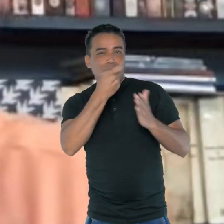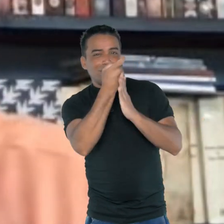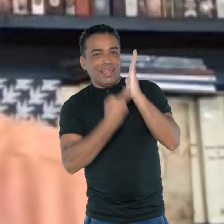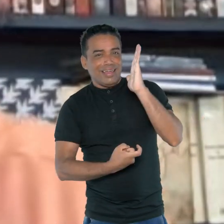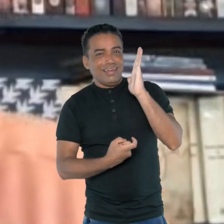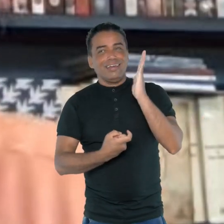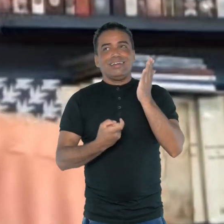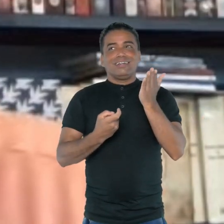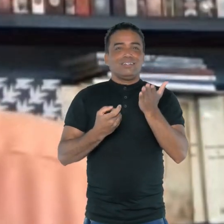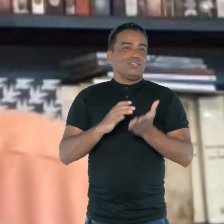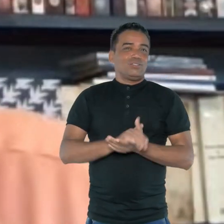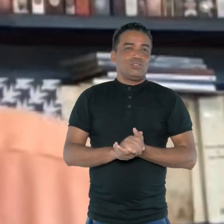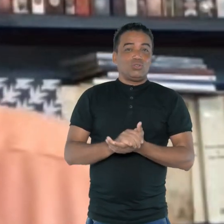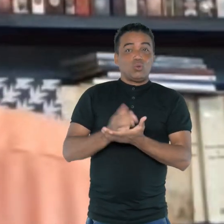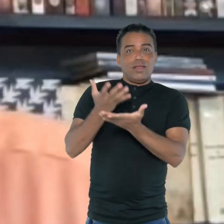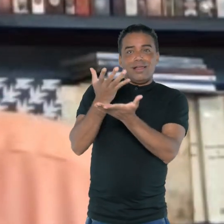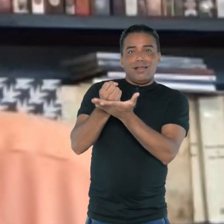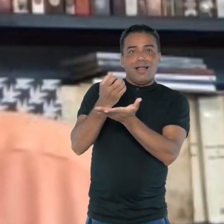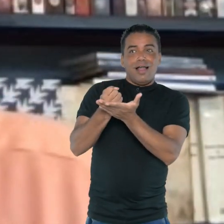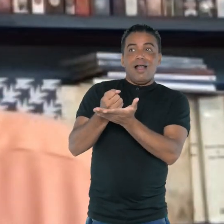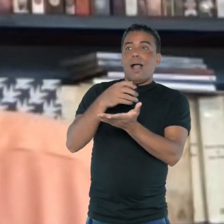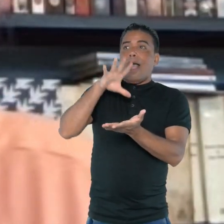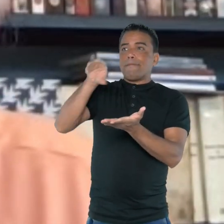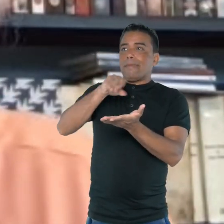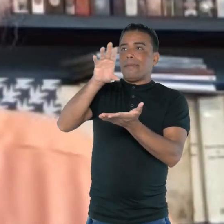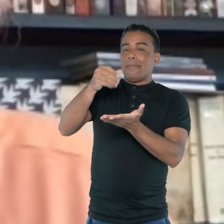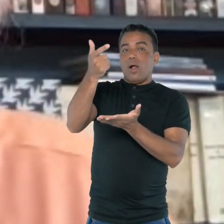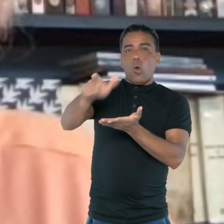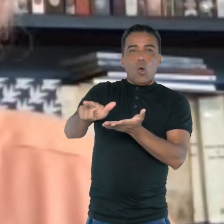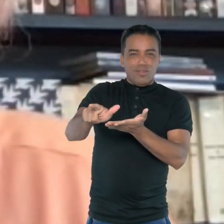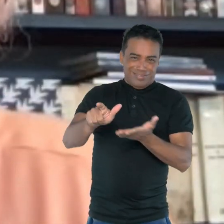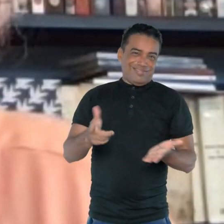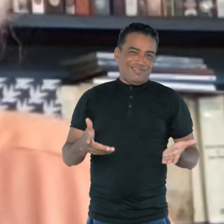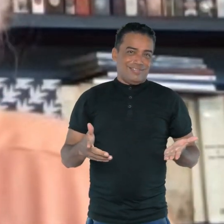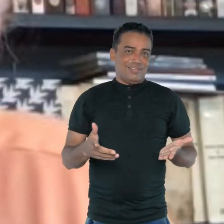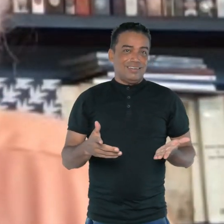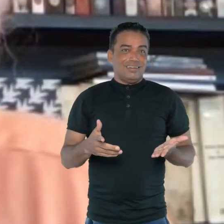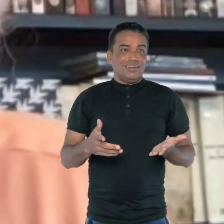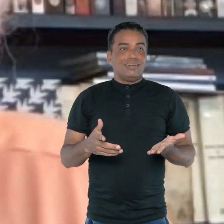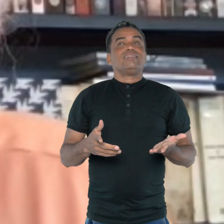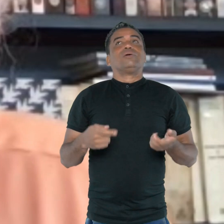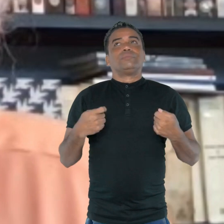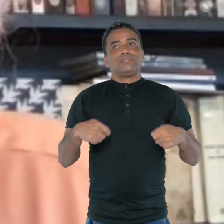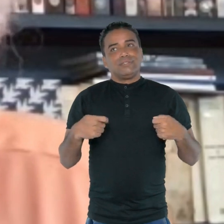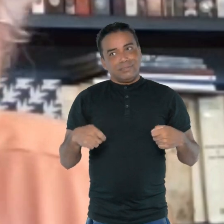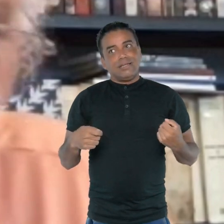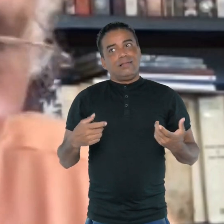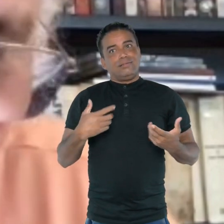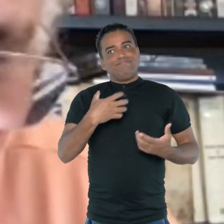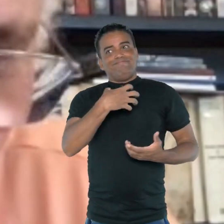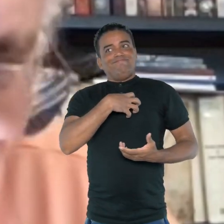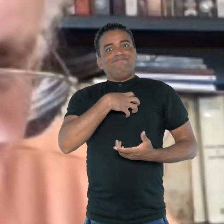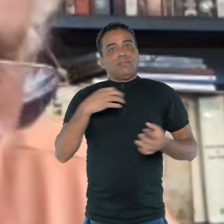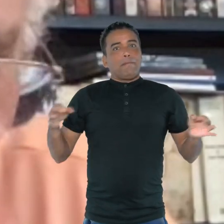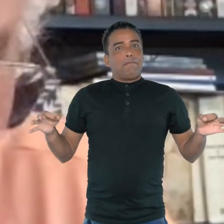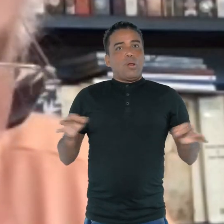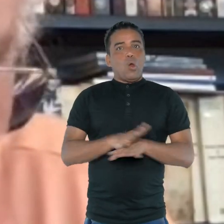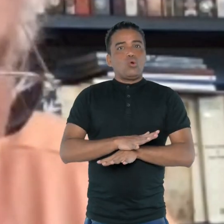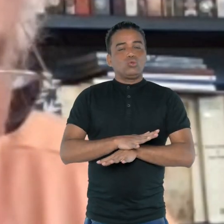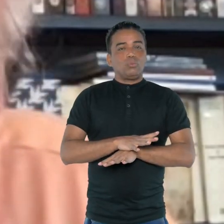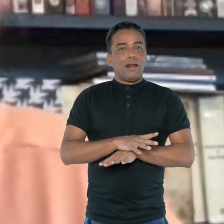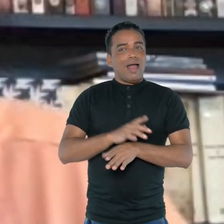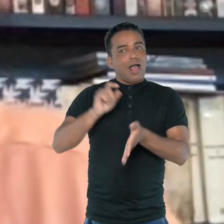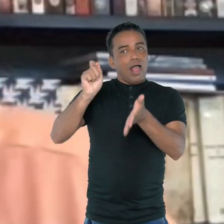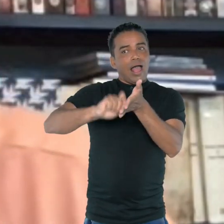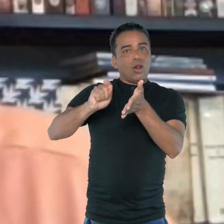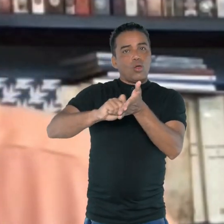aí gravava em cima. Então, assim, a gente tem que estar pronto para anotar